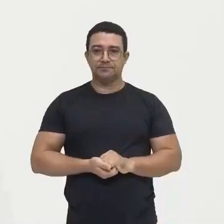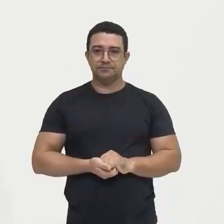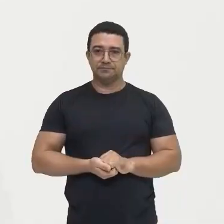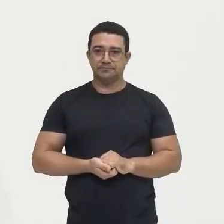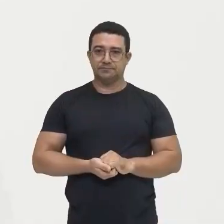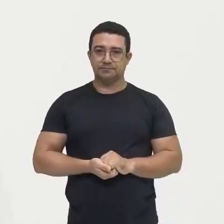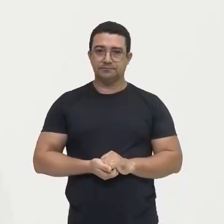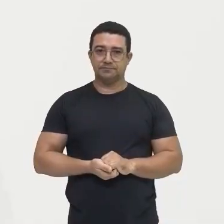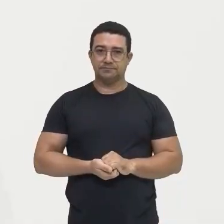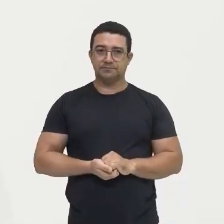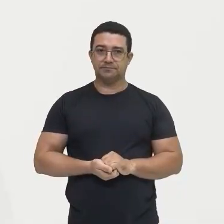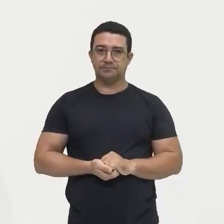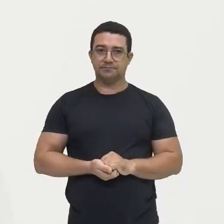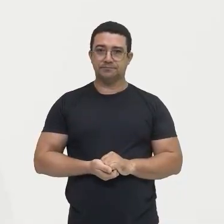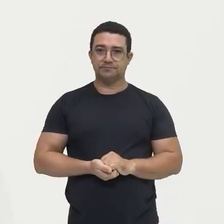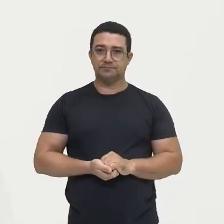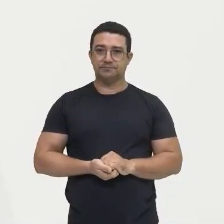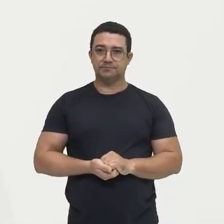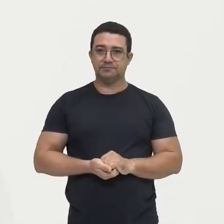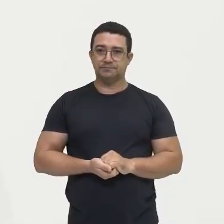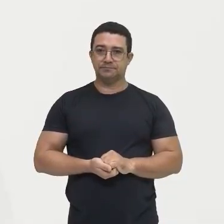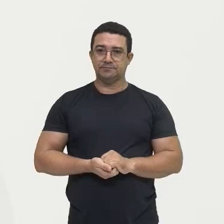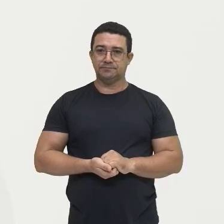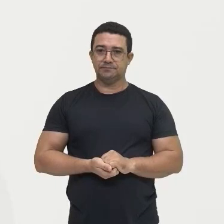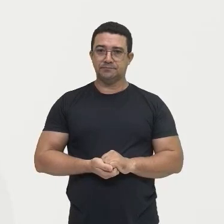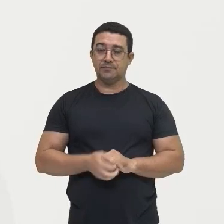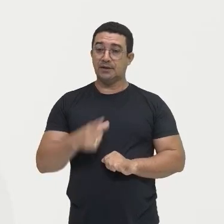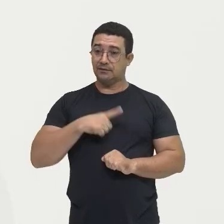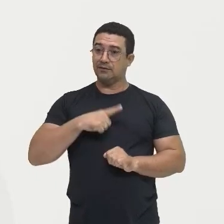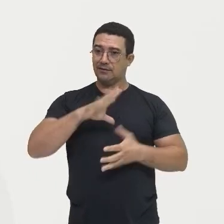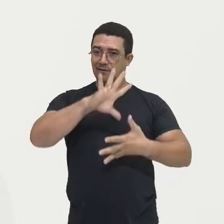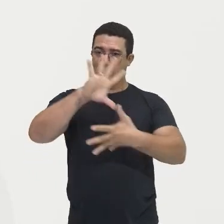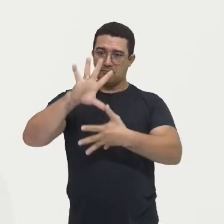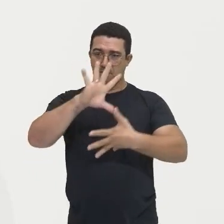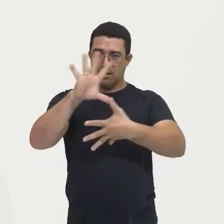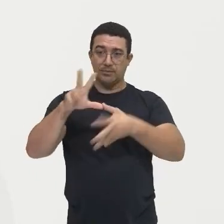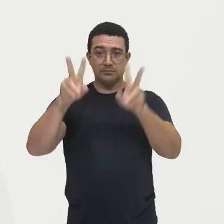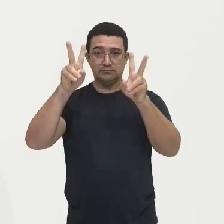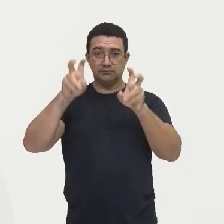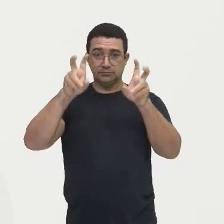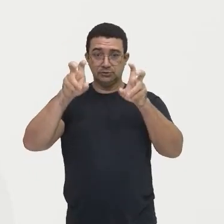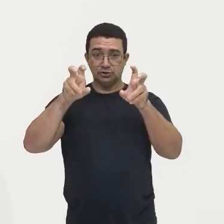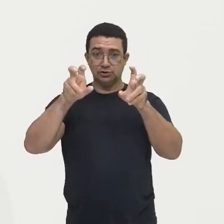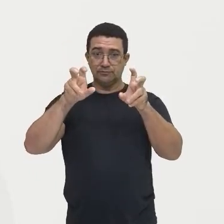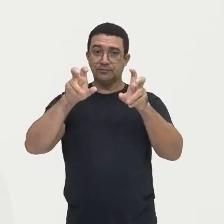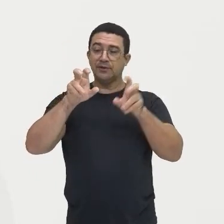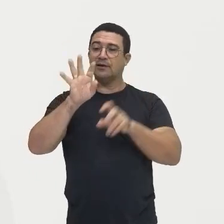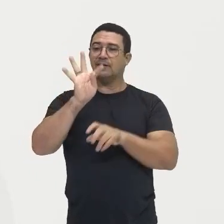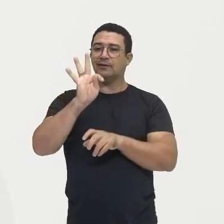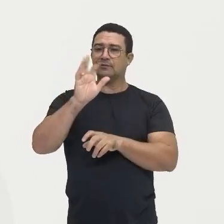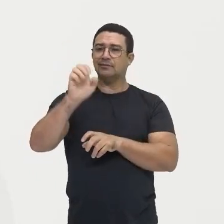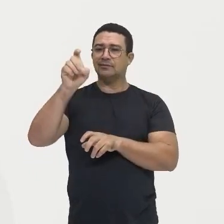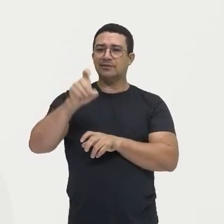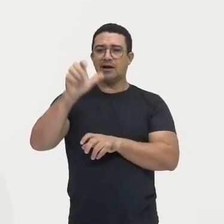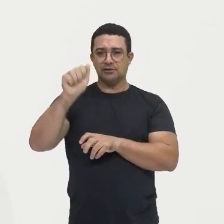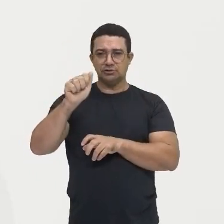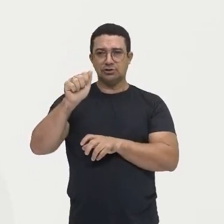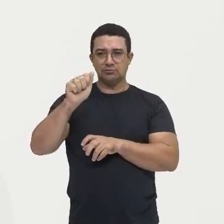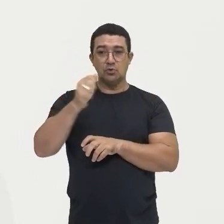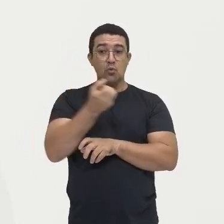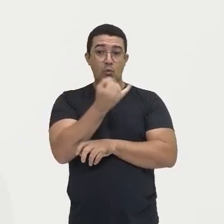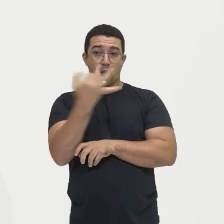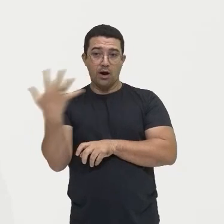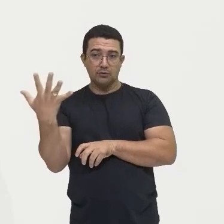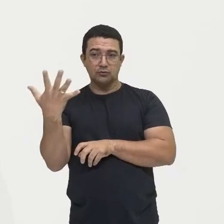gente. A gente tem aqui um mapa que traz como título a taxa de mortalidade infantil e a gente tem um ano aqui,